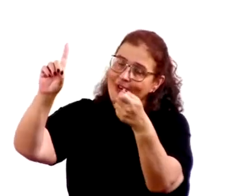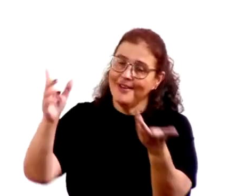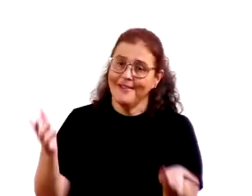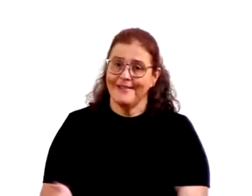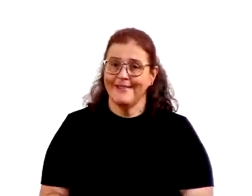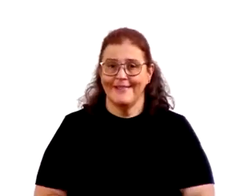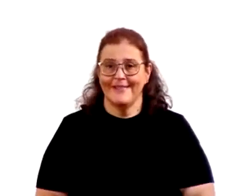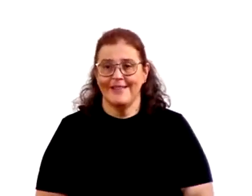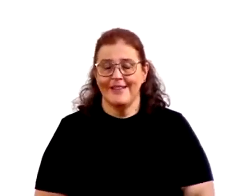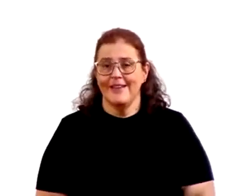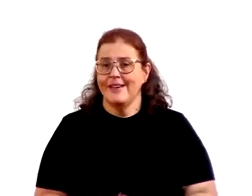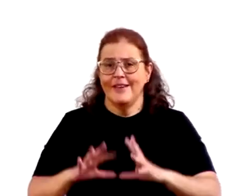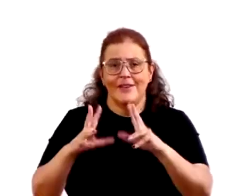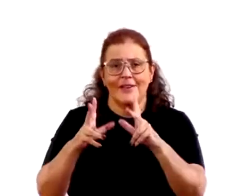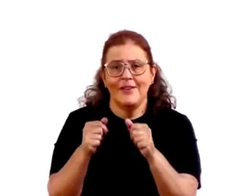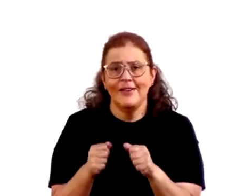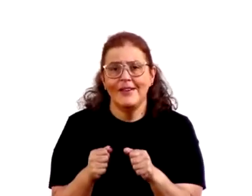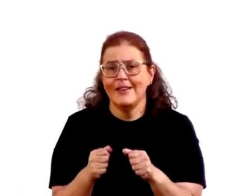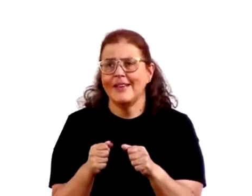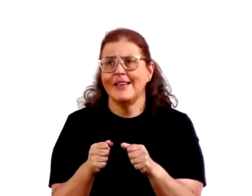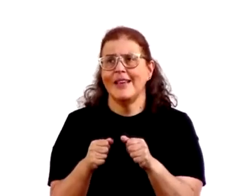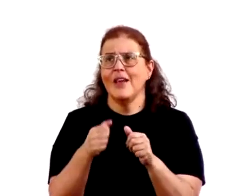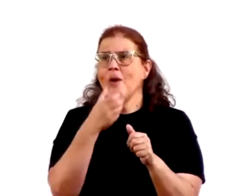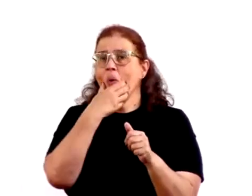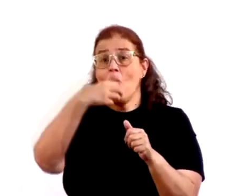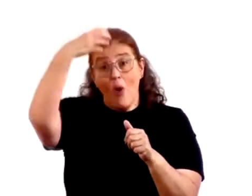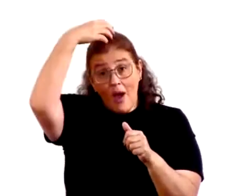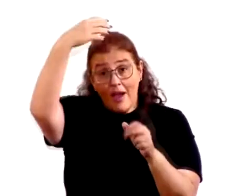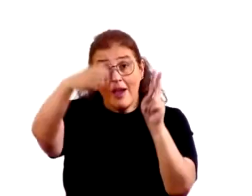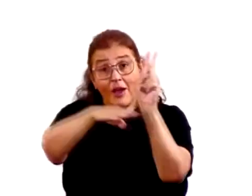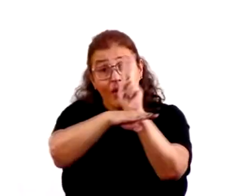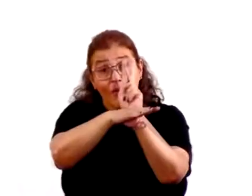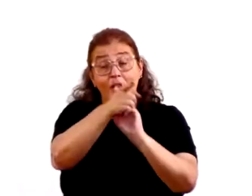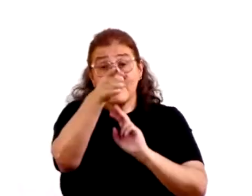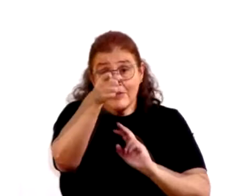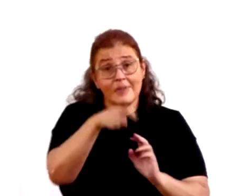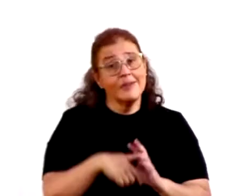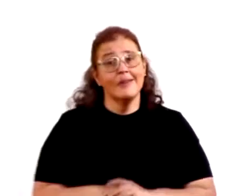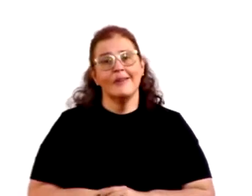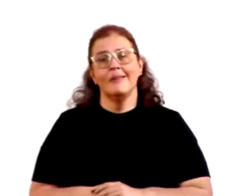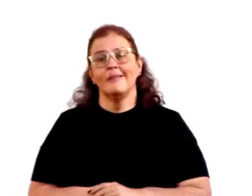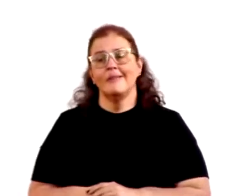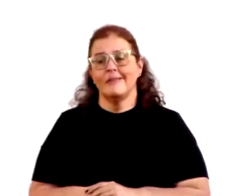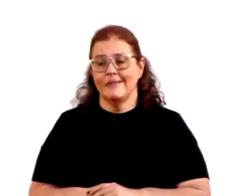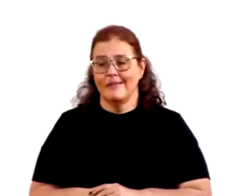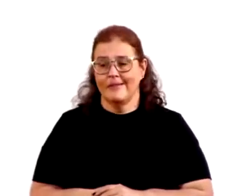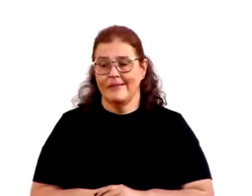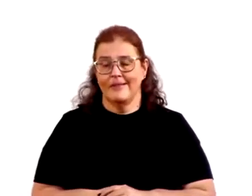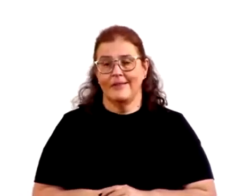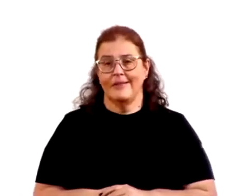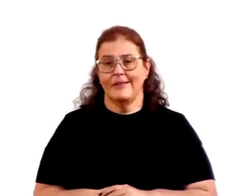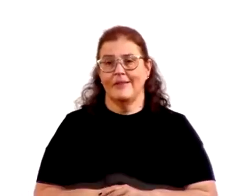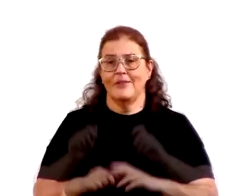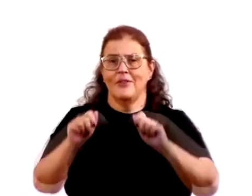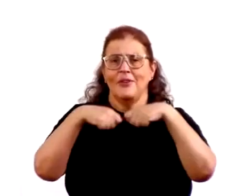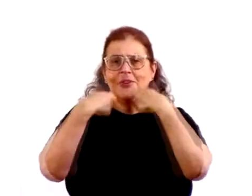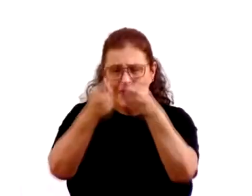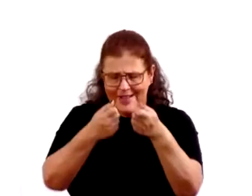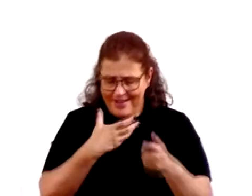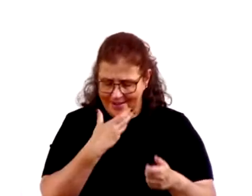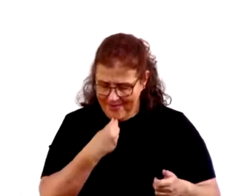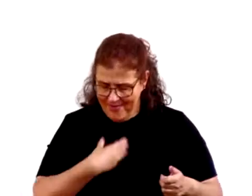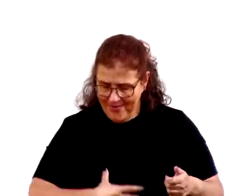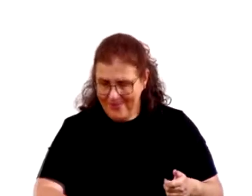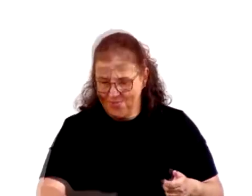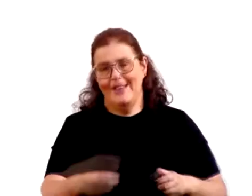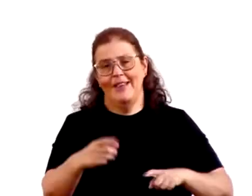você soubesse que esse rei cuida de você, que vai cuidar de você quando você for adulto, tá, criança? Que ele vai cuidar dos teus filhos,